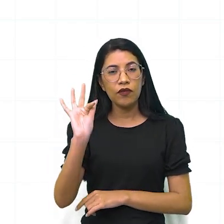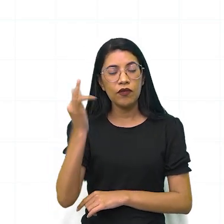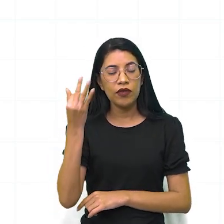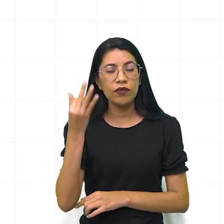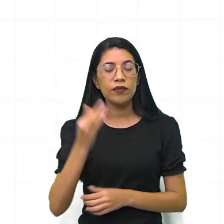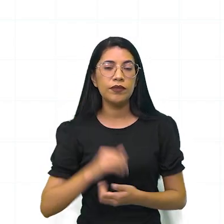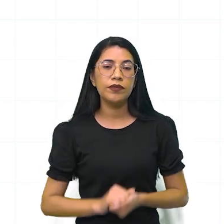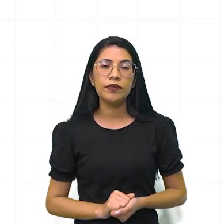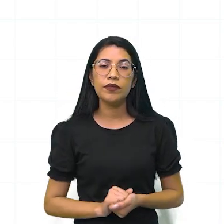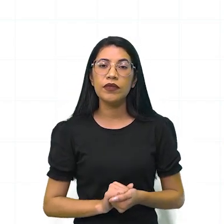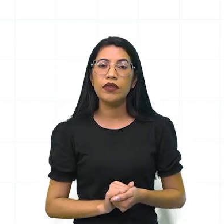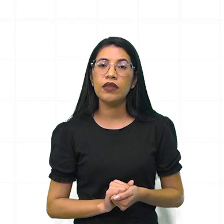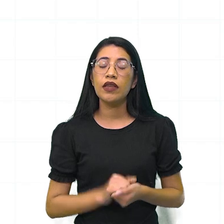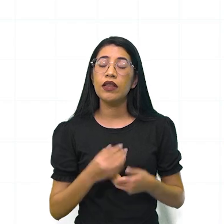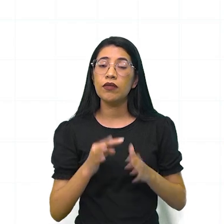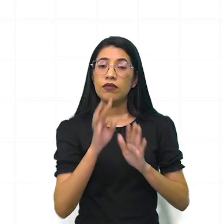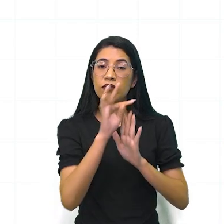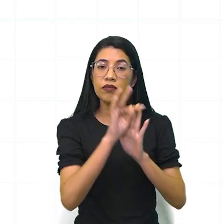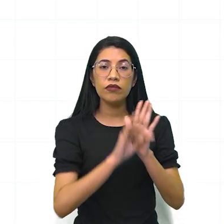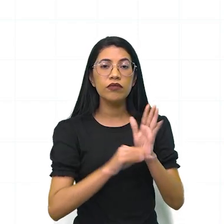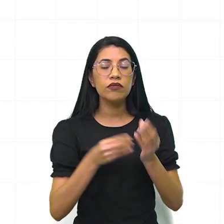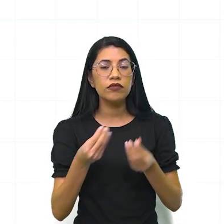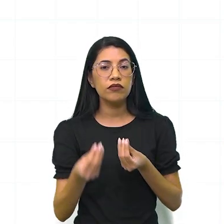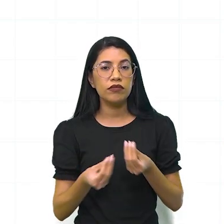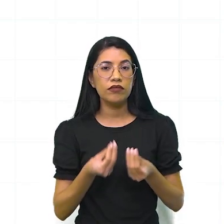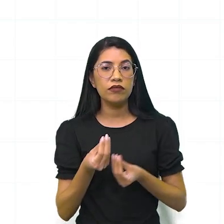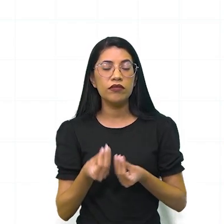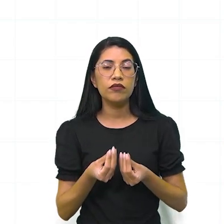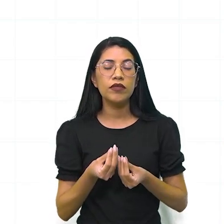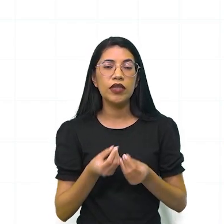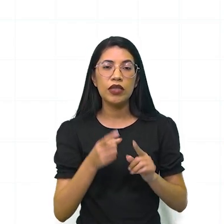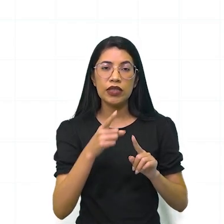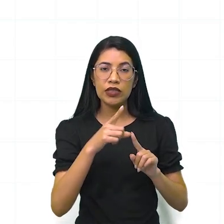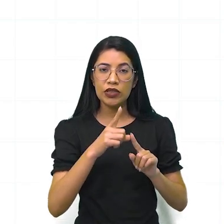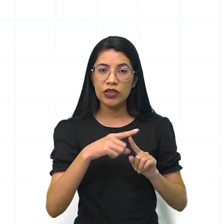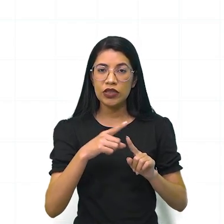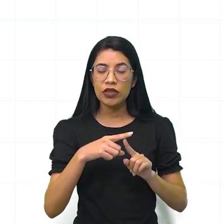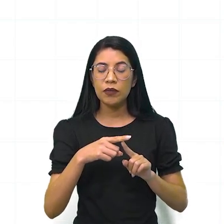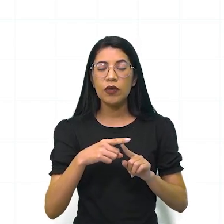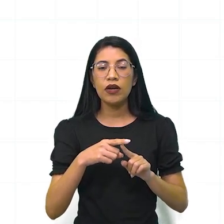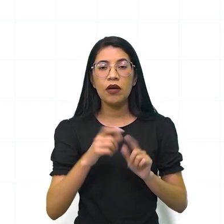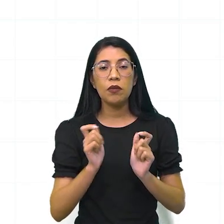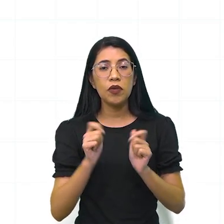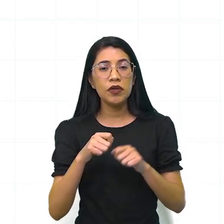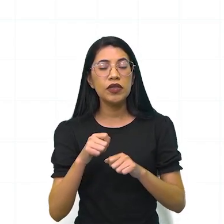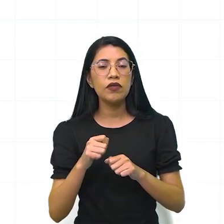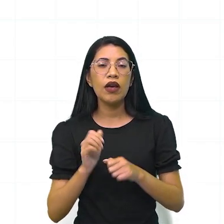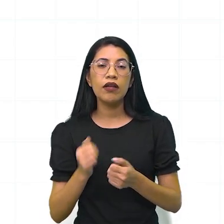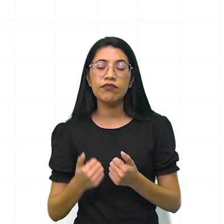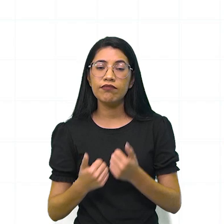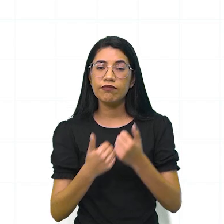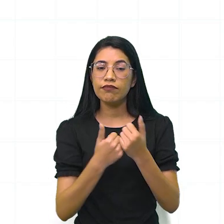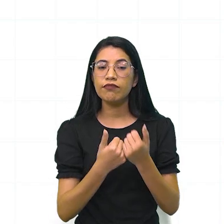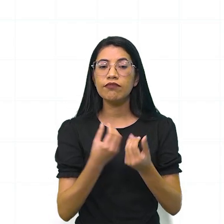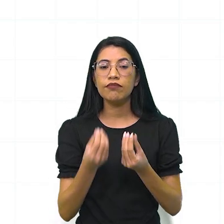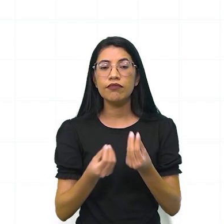modo, esse texto, né, esse tipo textual auxilia principalmente na